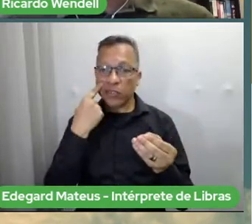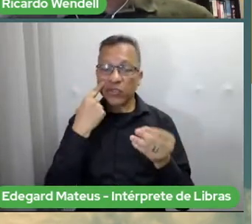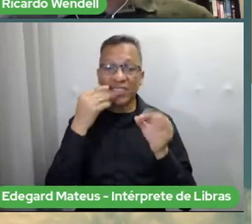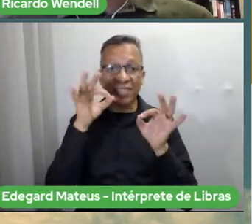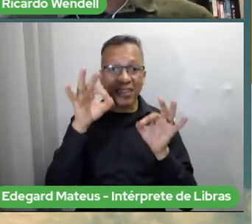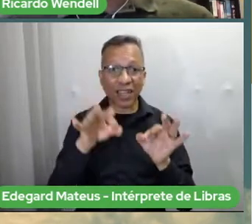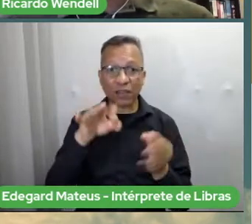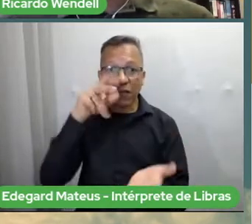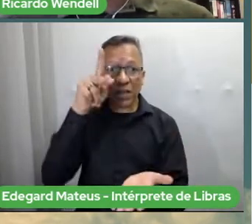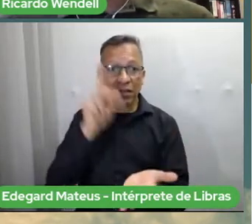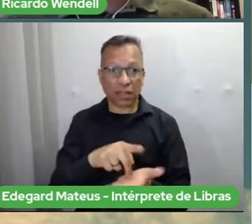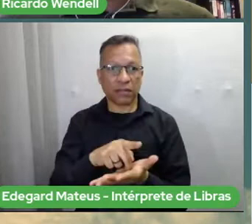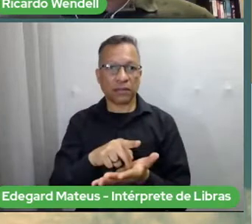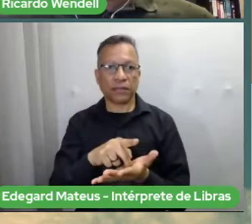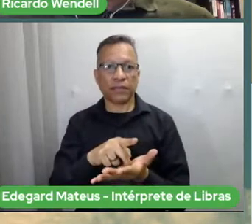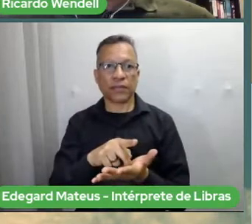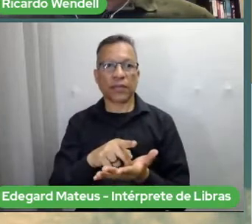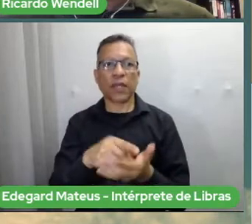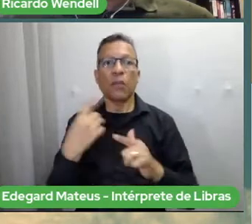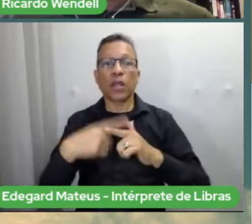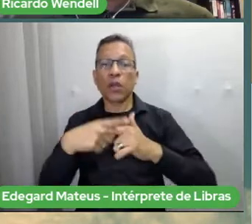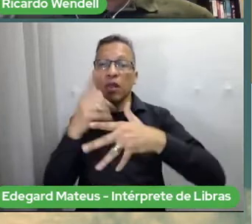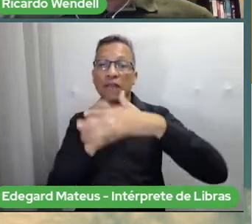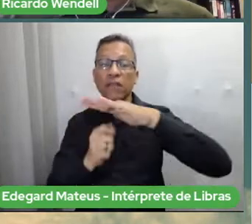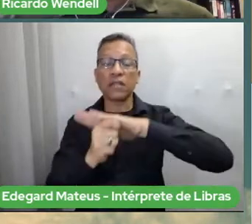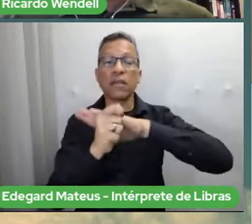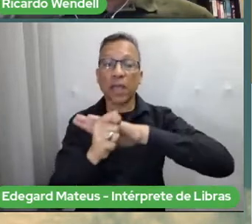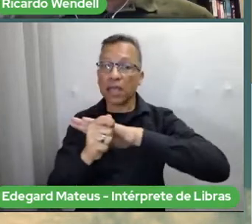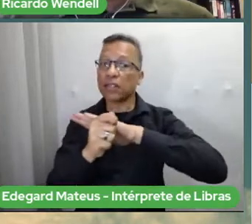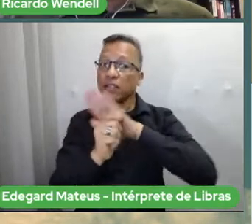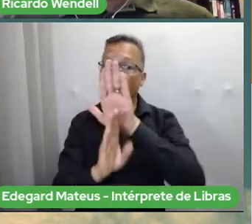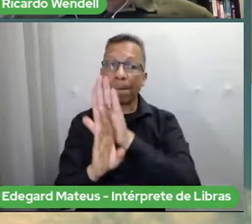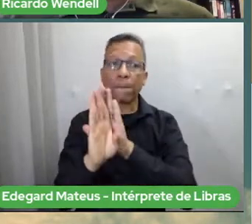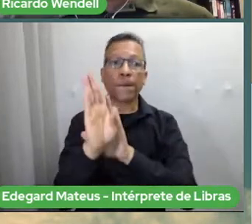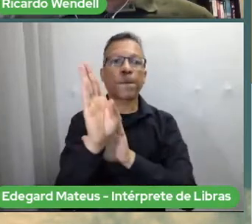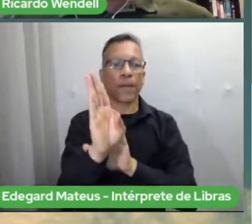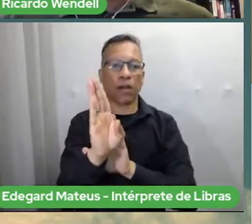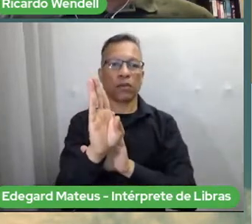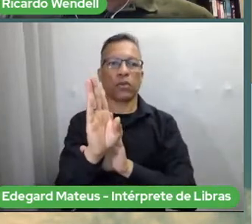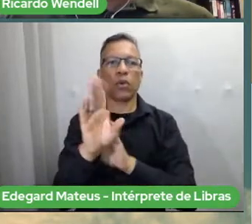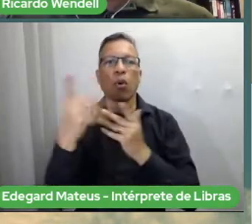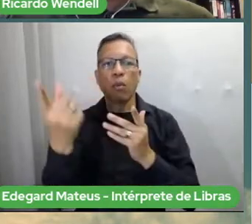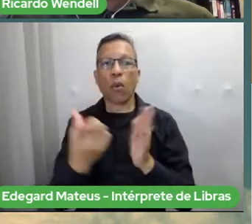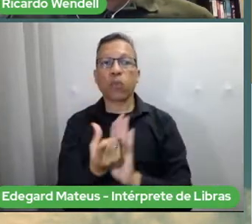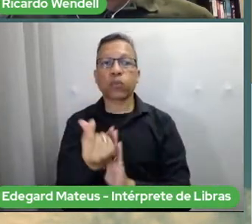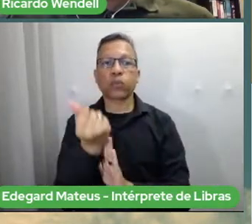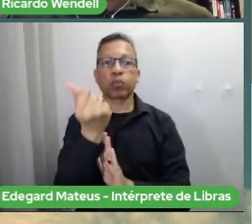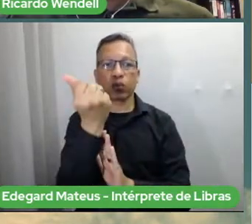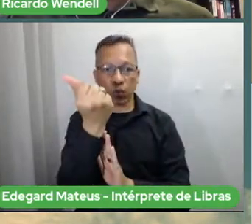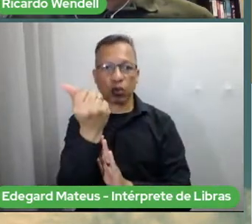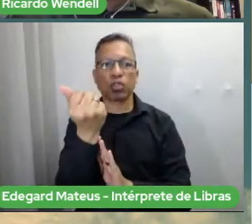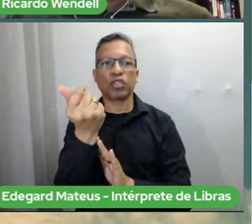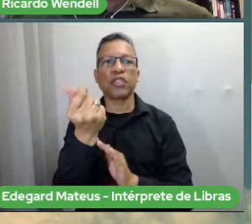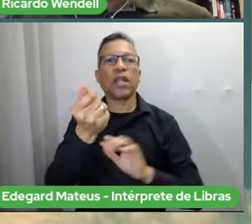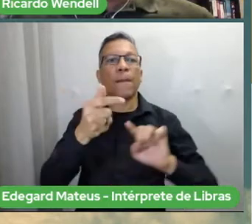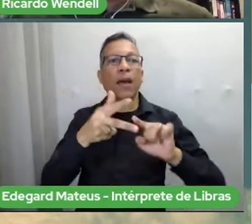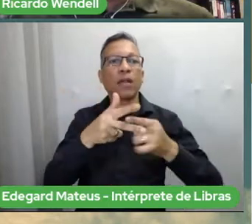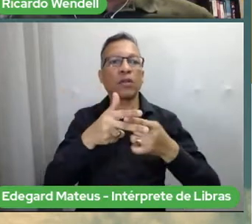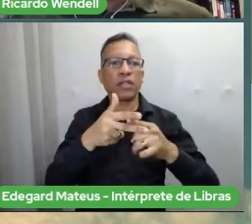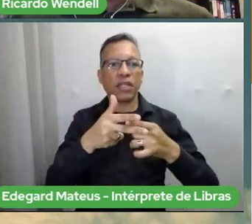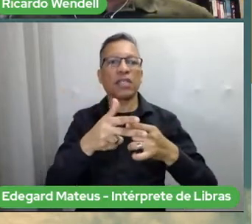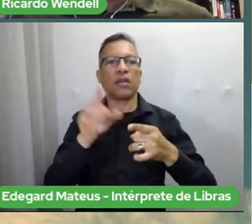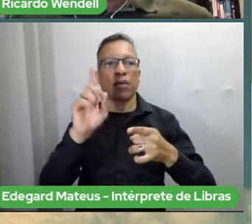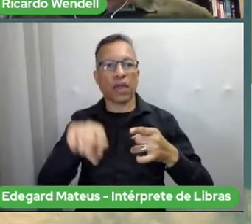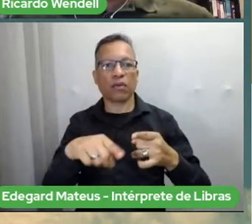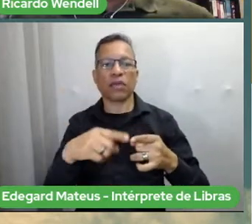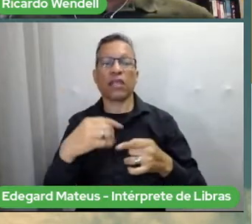data-driven? Os investimentos são altos, como que o custo de manutenção passa a ser algo que vale a pena?